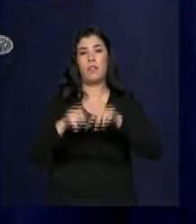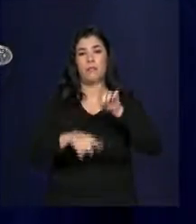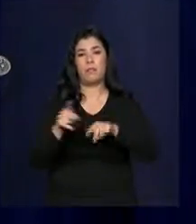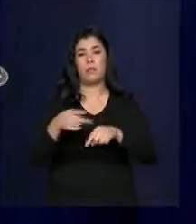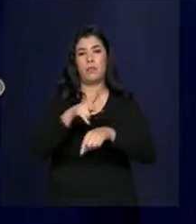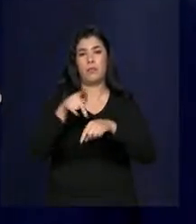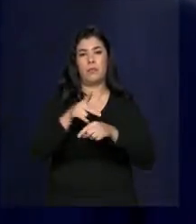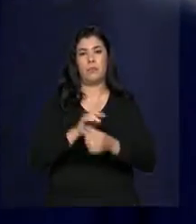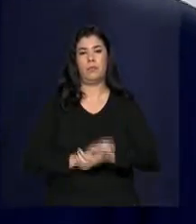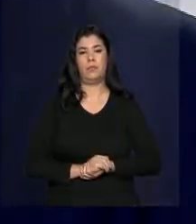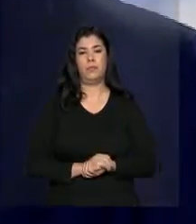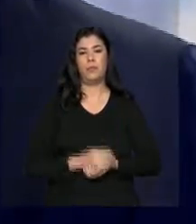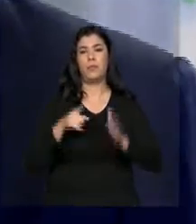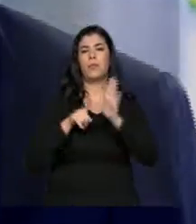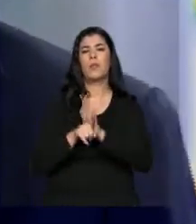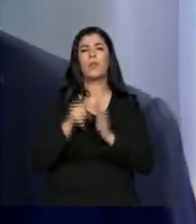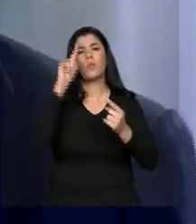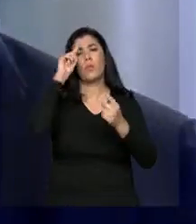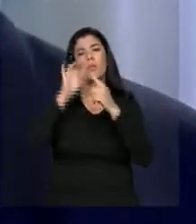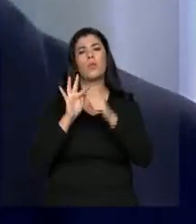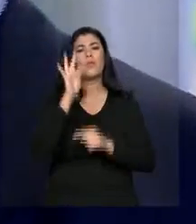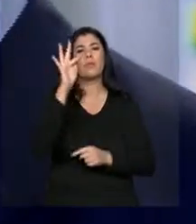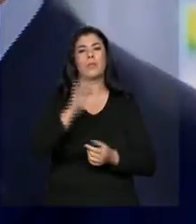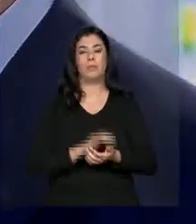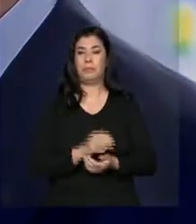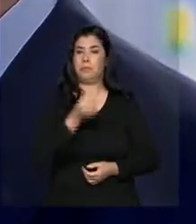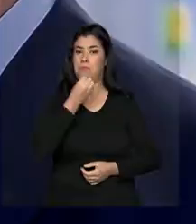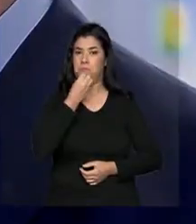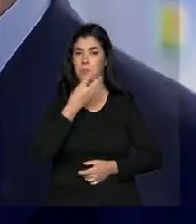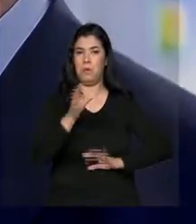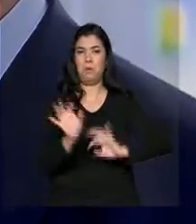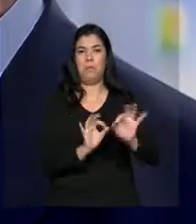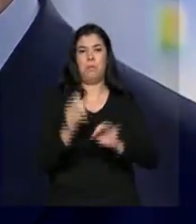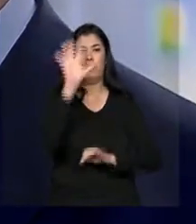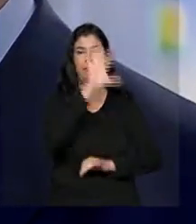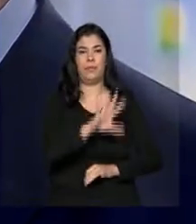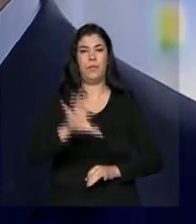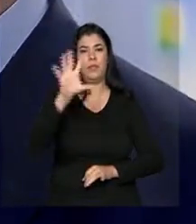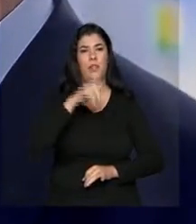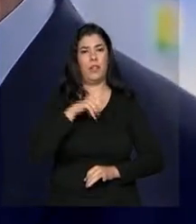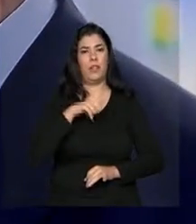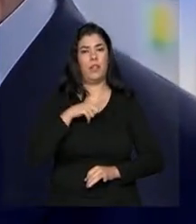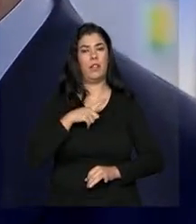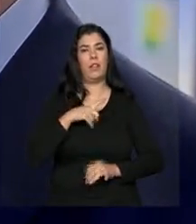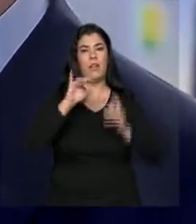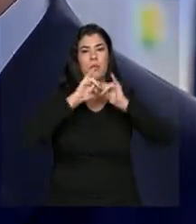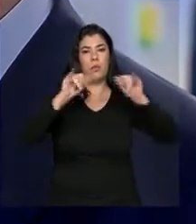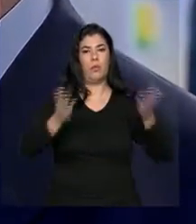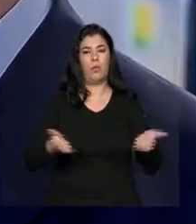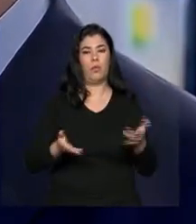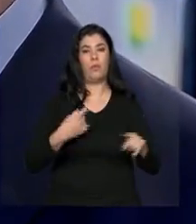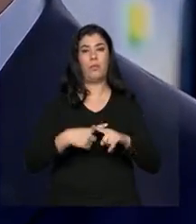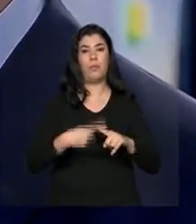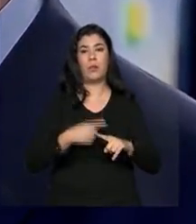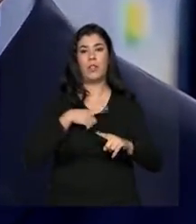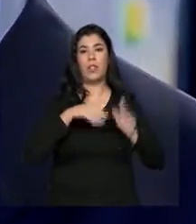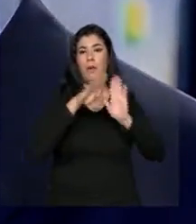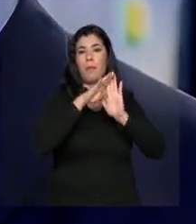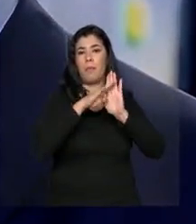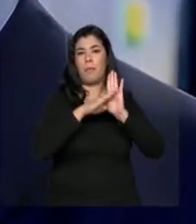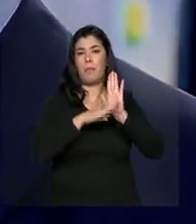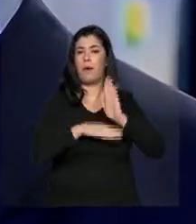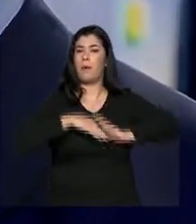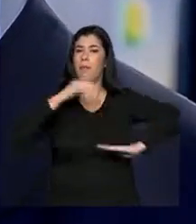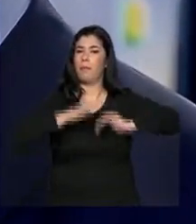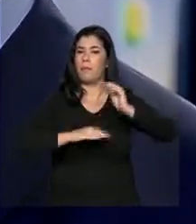esse plano de hoje? Bom, é muito bom que o Plano Nacional de Exportações esteja sendo lançado, porque ele consolida uma série de iniciativas,